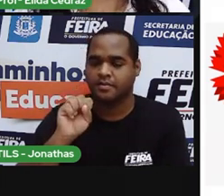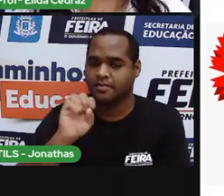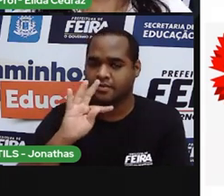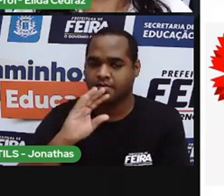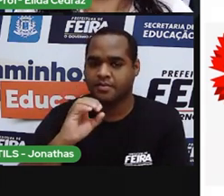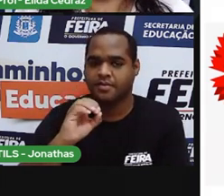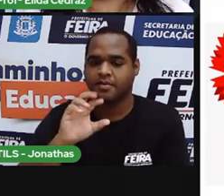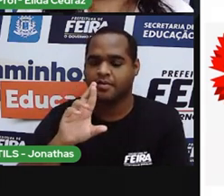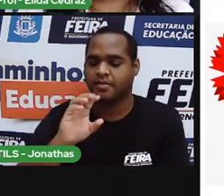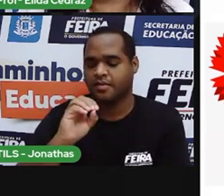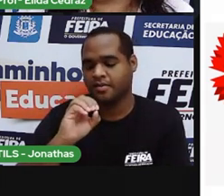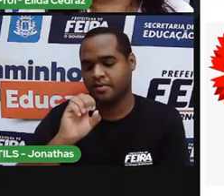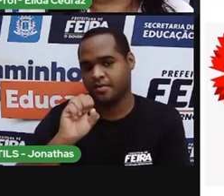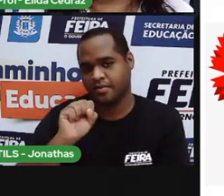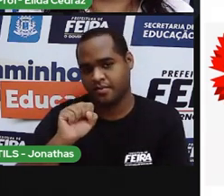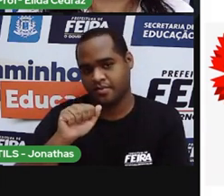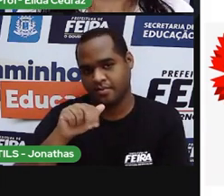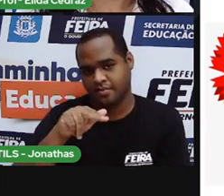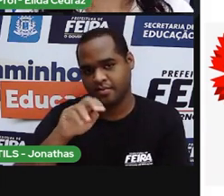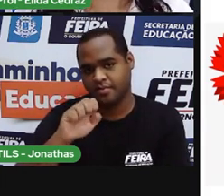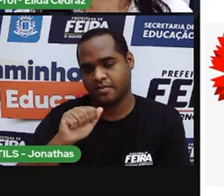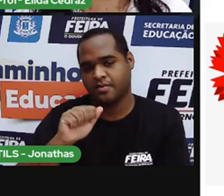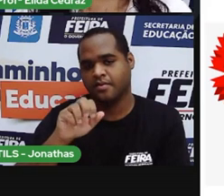resto, Rosane,